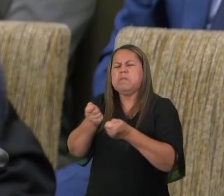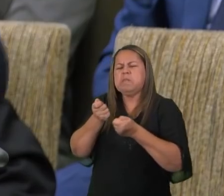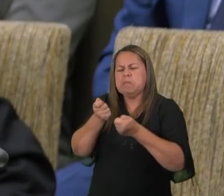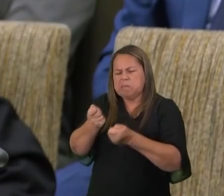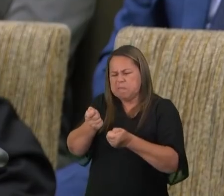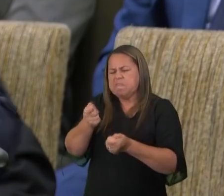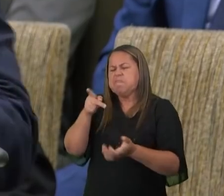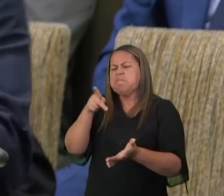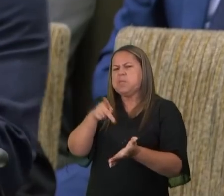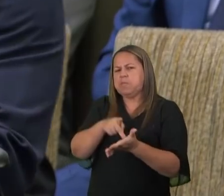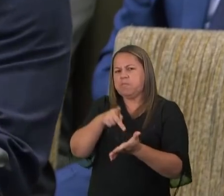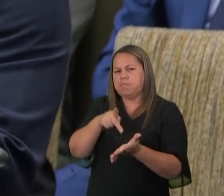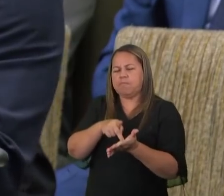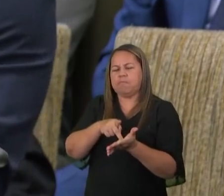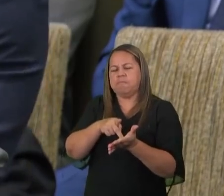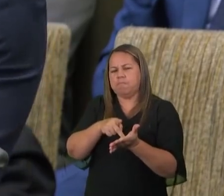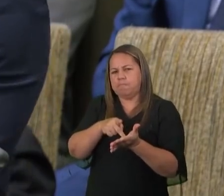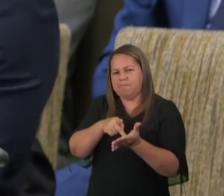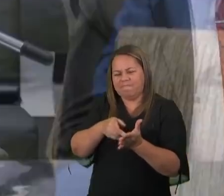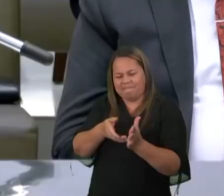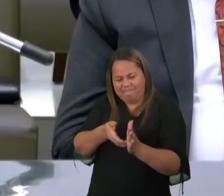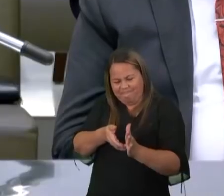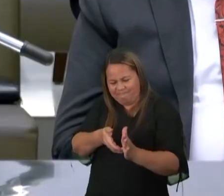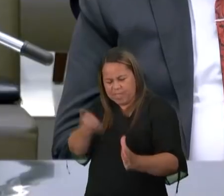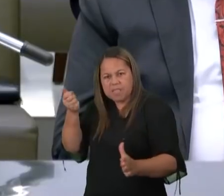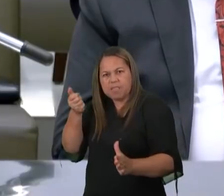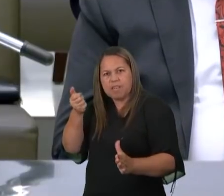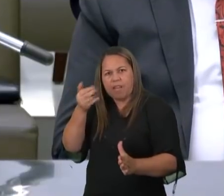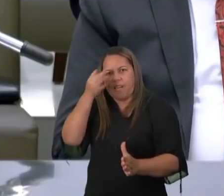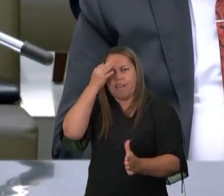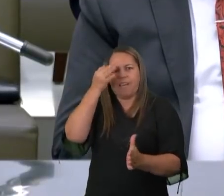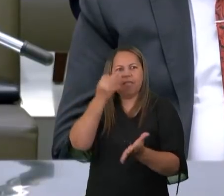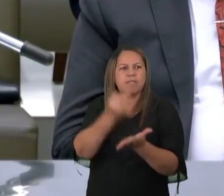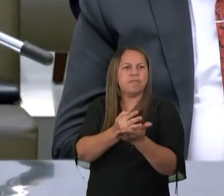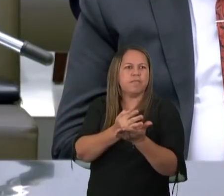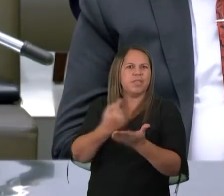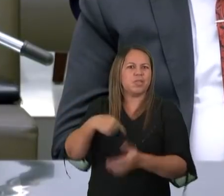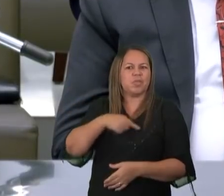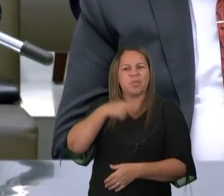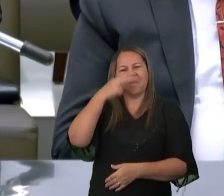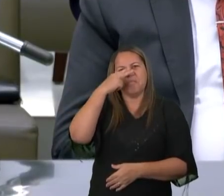poderosa, tentando minar a fé da noiva do Cordeiro.